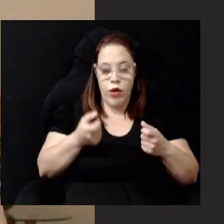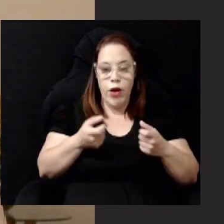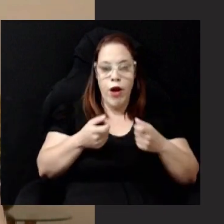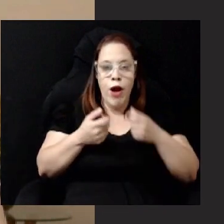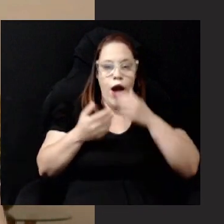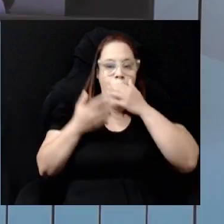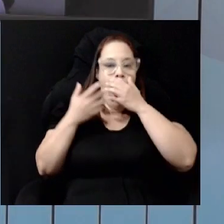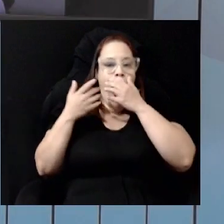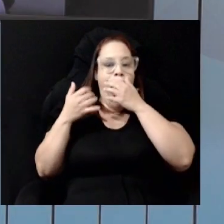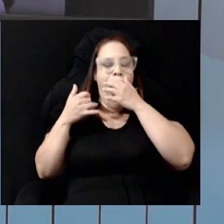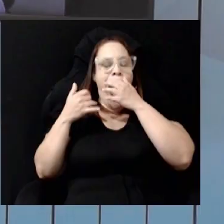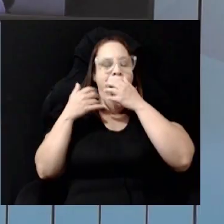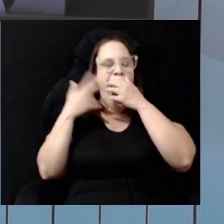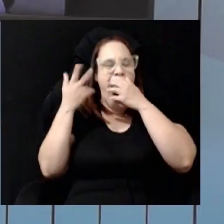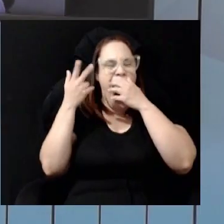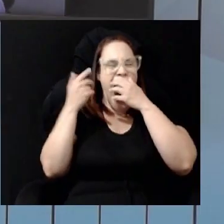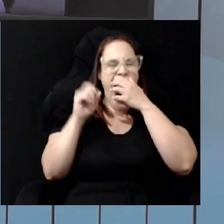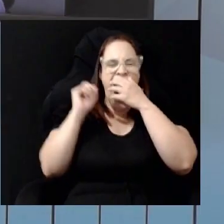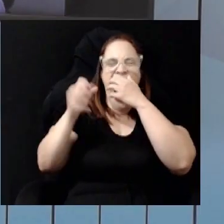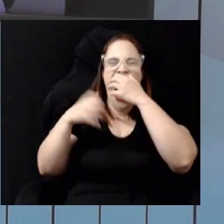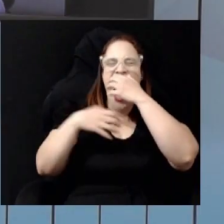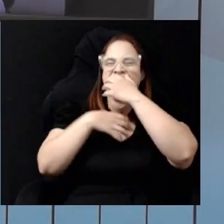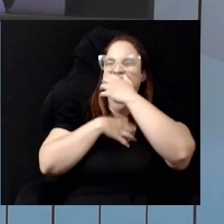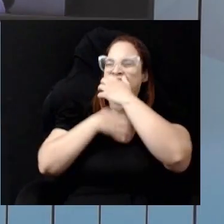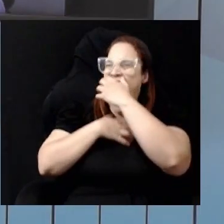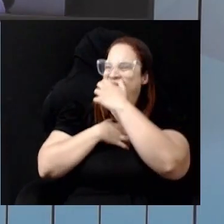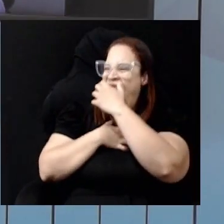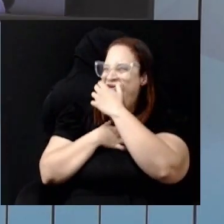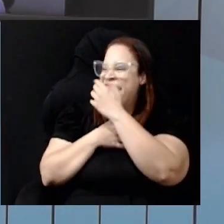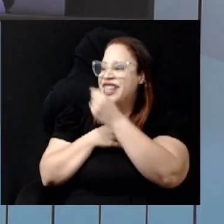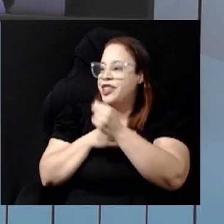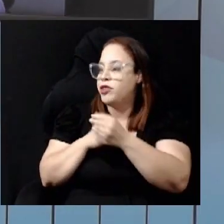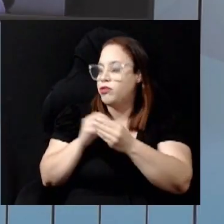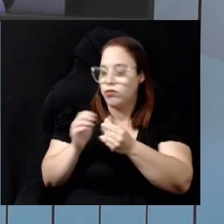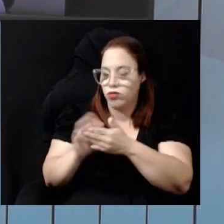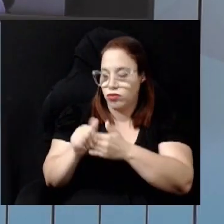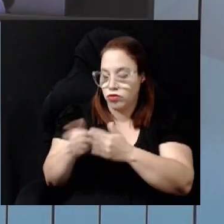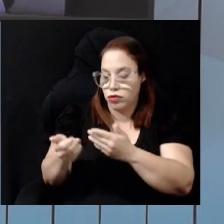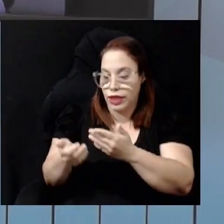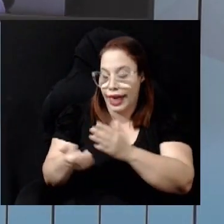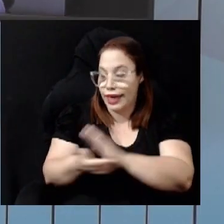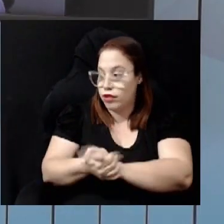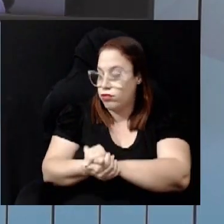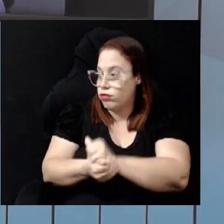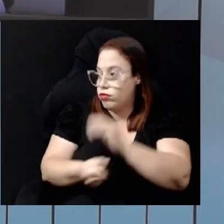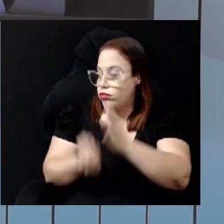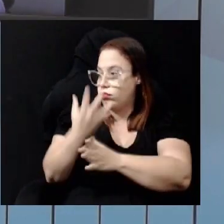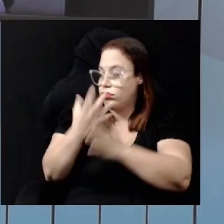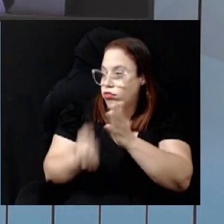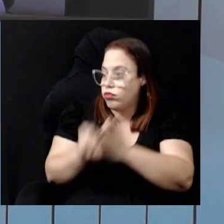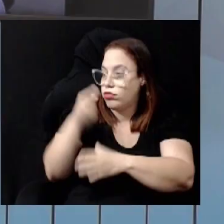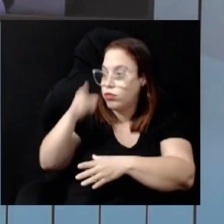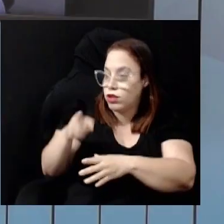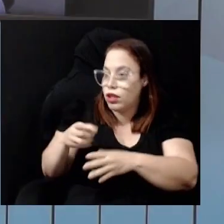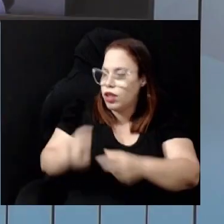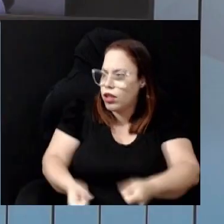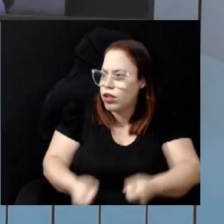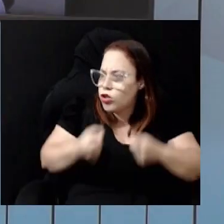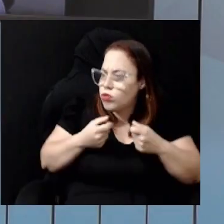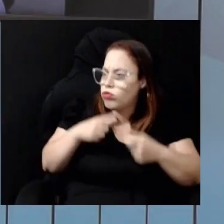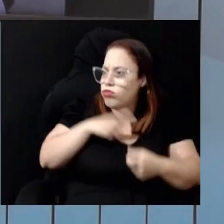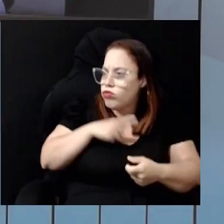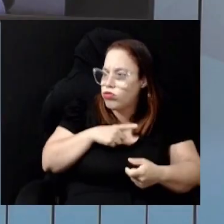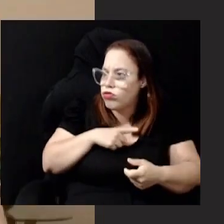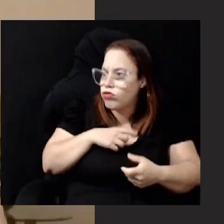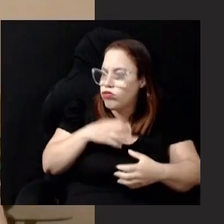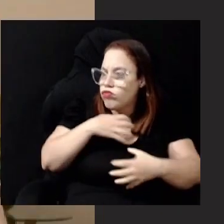frequentes. E doutor, quais são os sintomas que aparecem, né, por conta desse tipo de câncer?